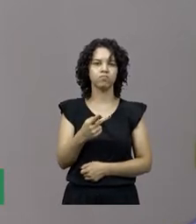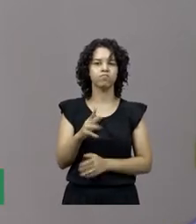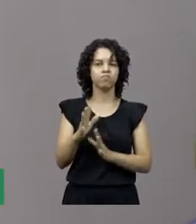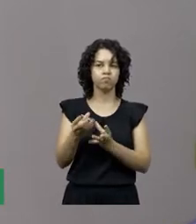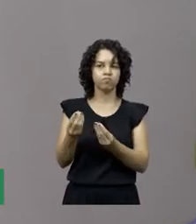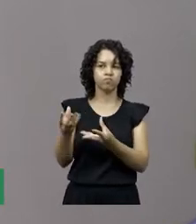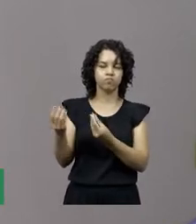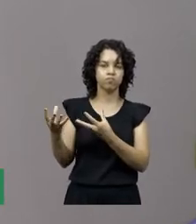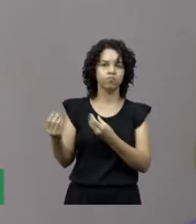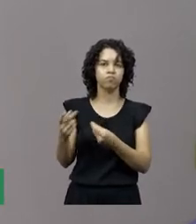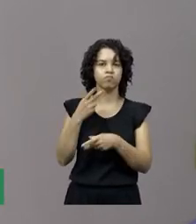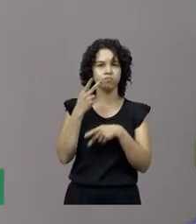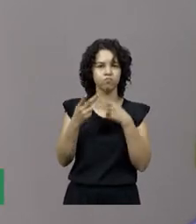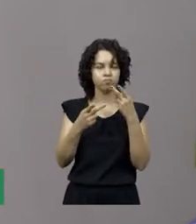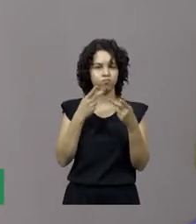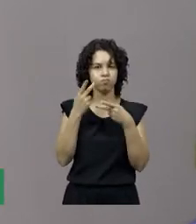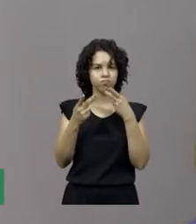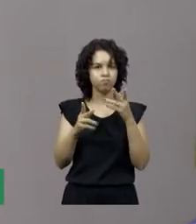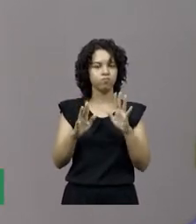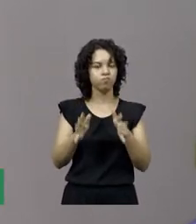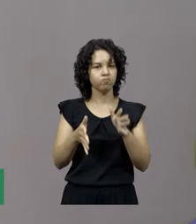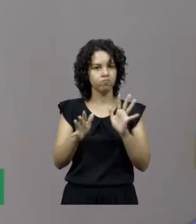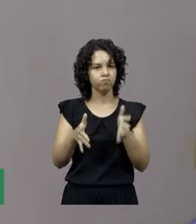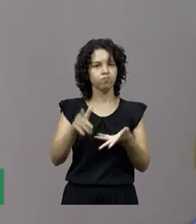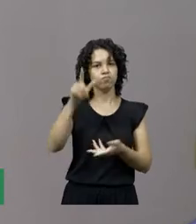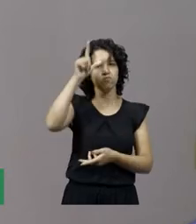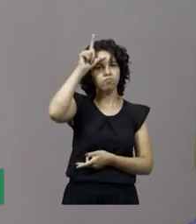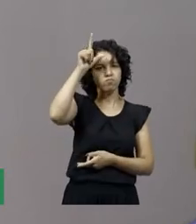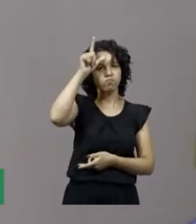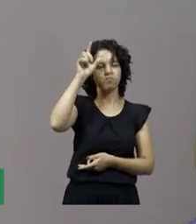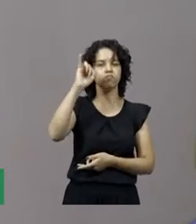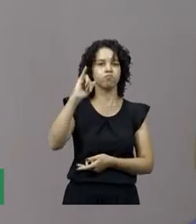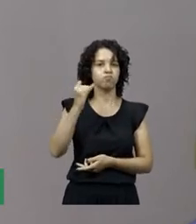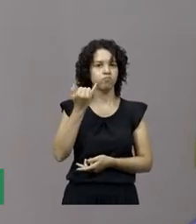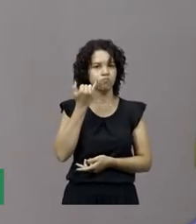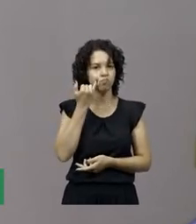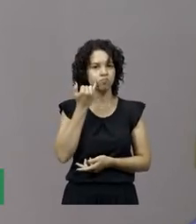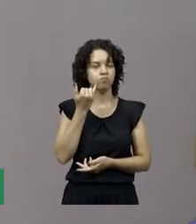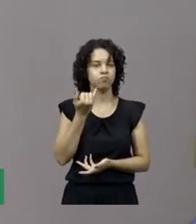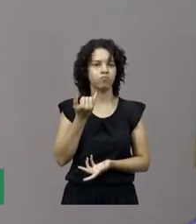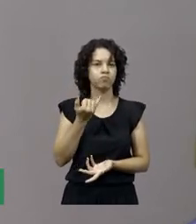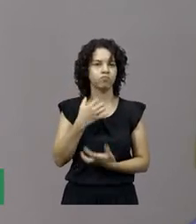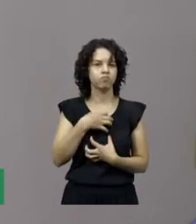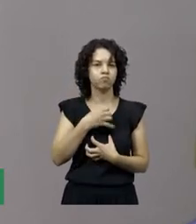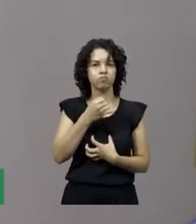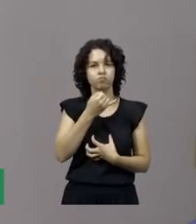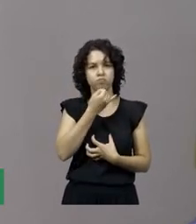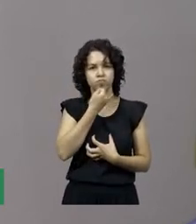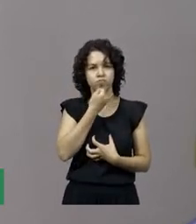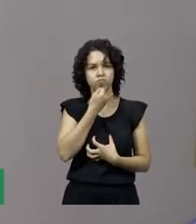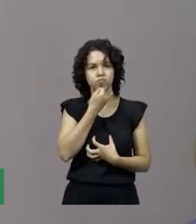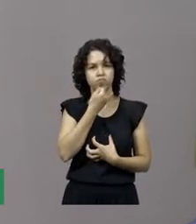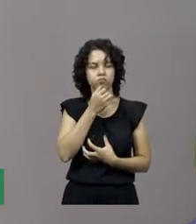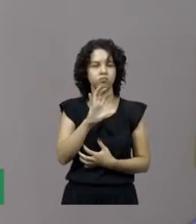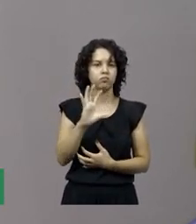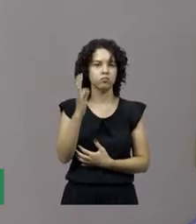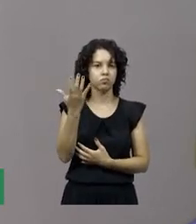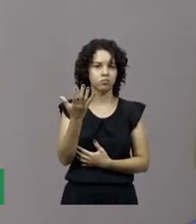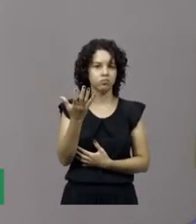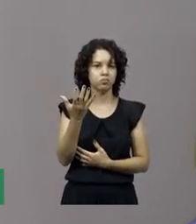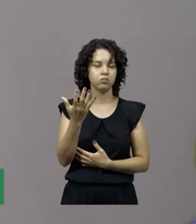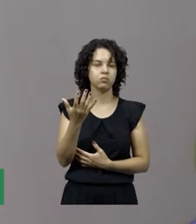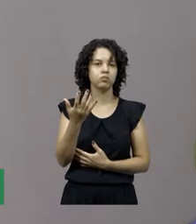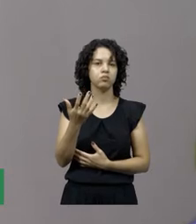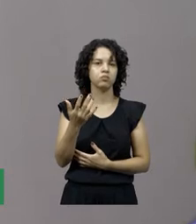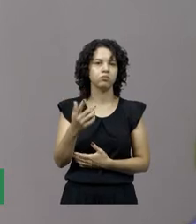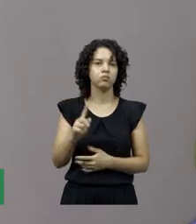o deputado Lima, o deputado Gessé, para lamentar esse triste episódio, né, de mais um